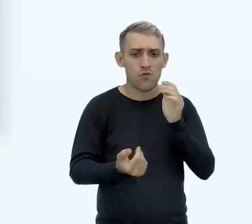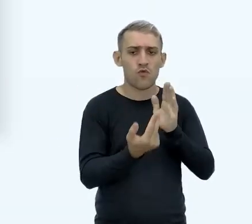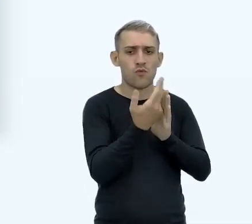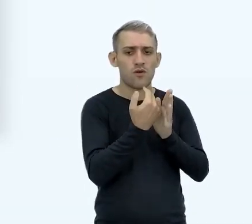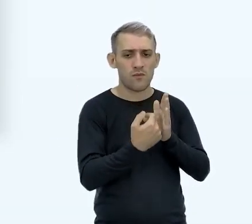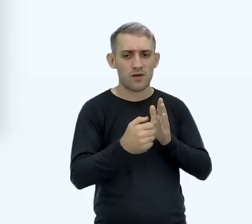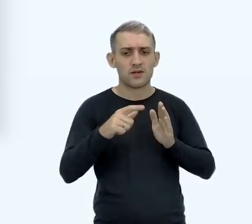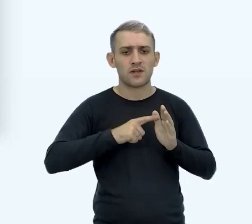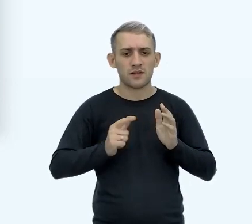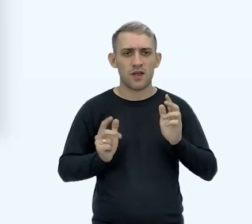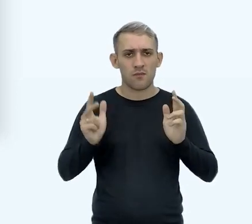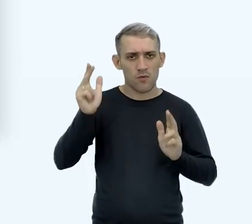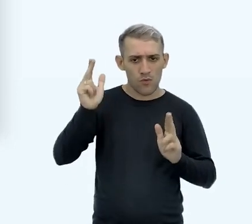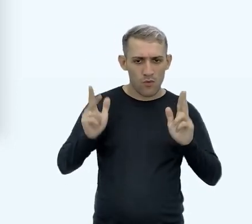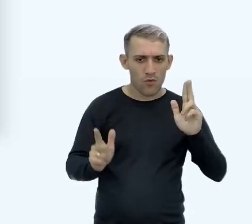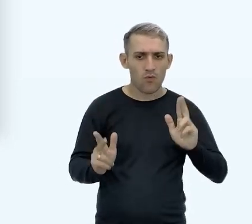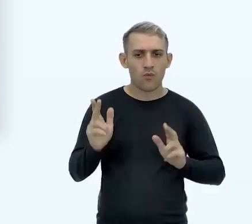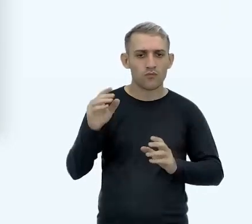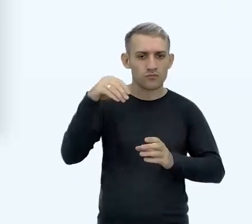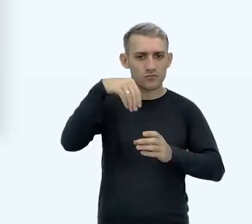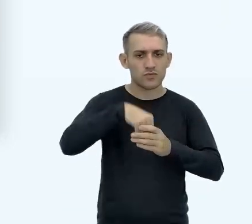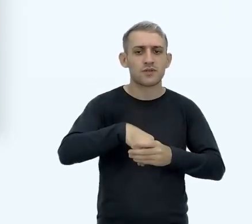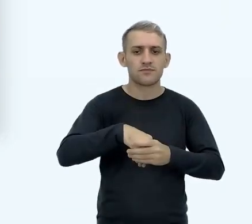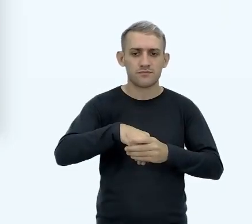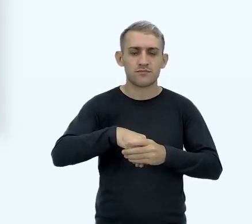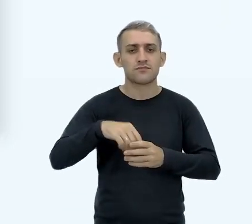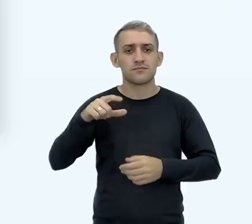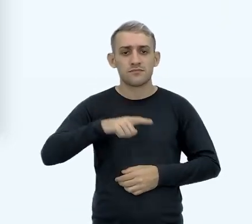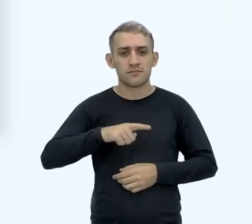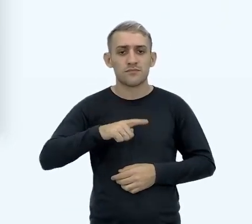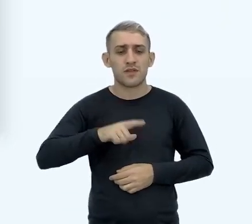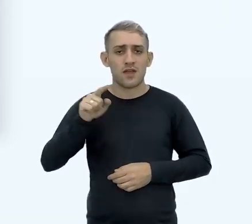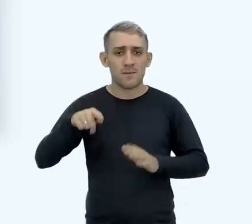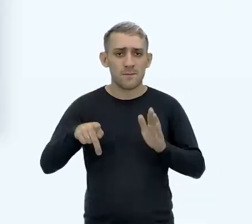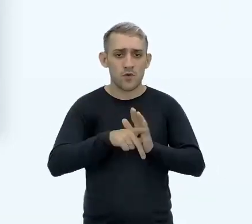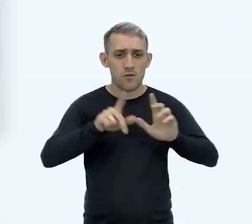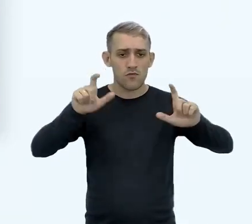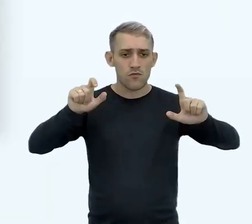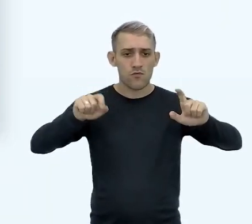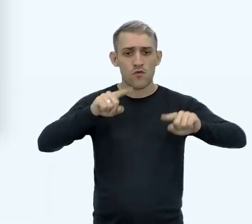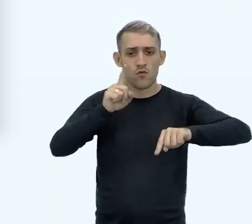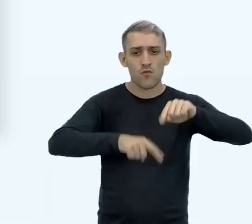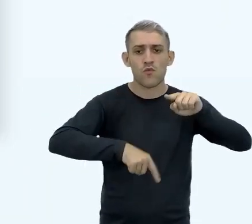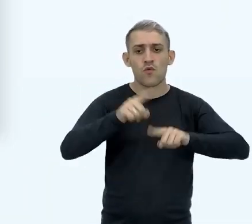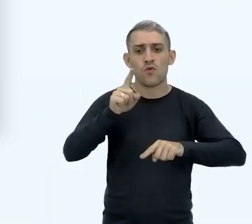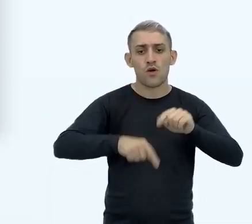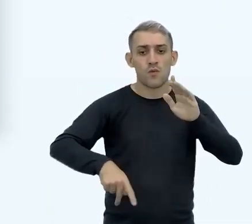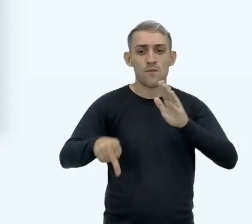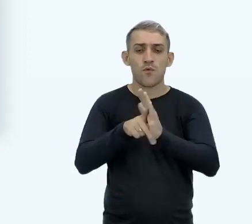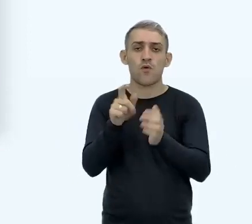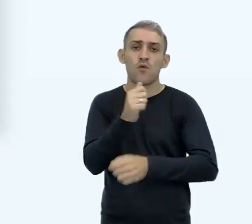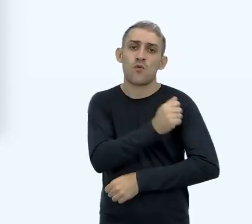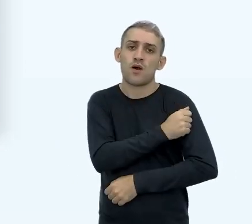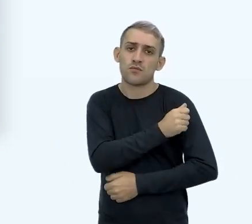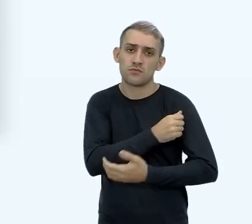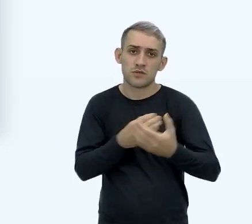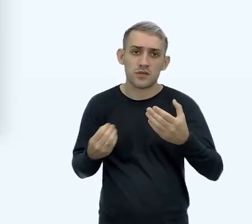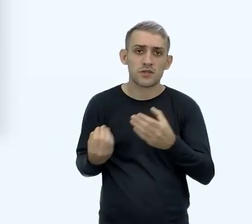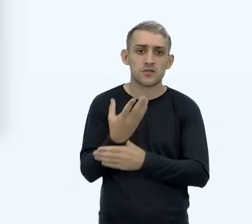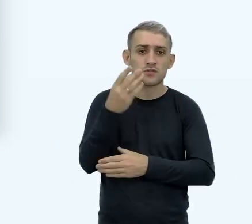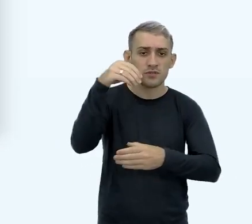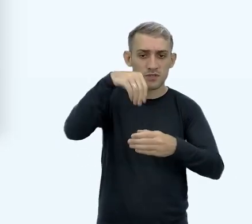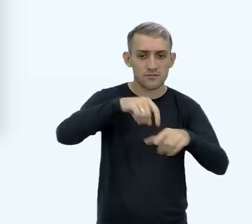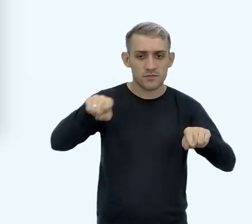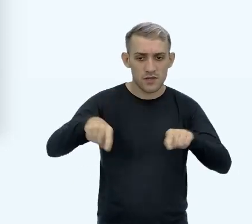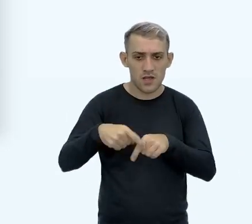que foram recortadas do fundo delas, imagens de objetos que os próprios estudantes criaram dentro da